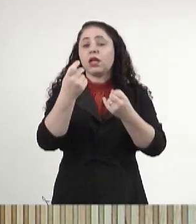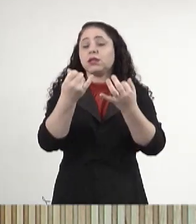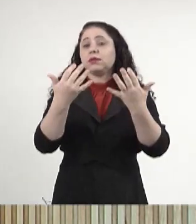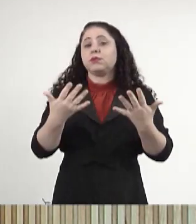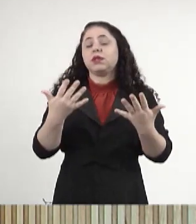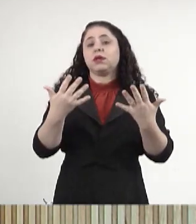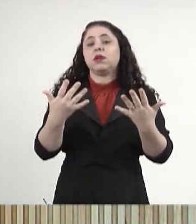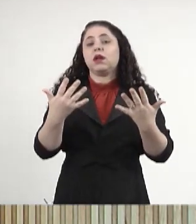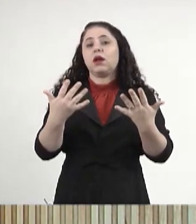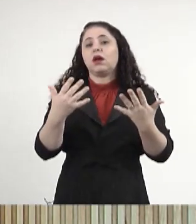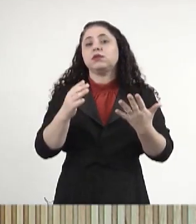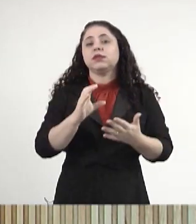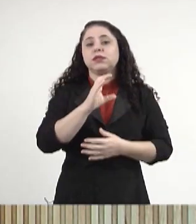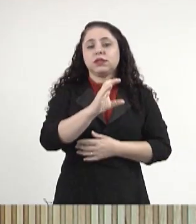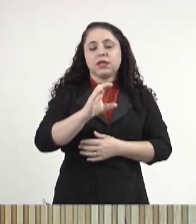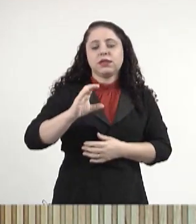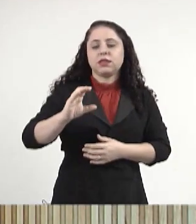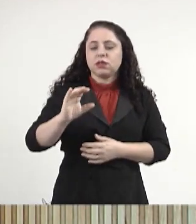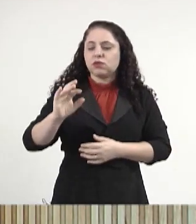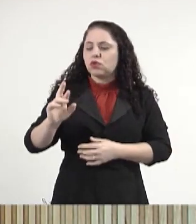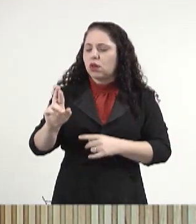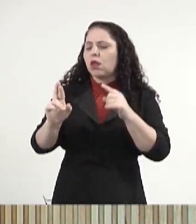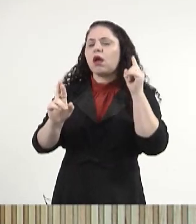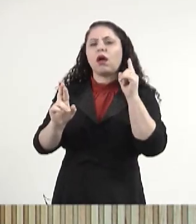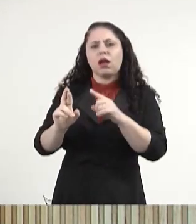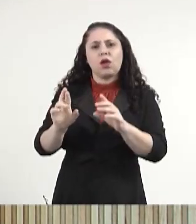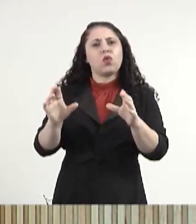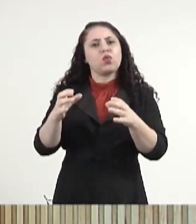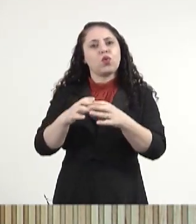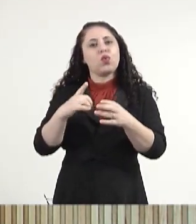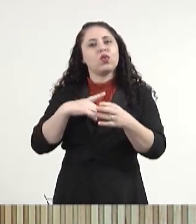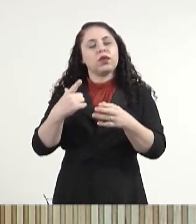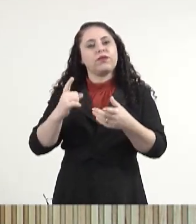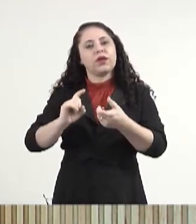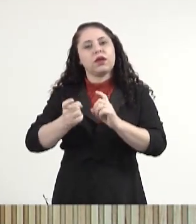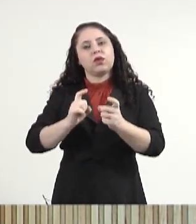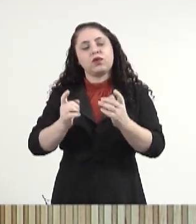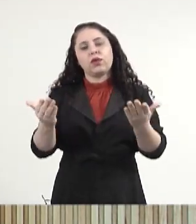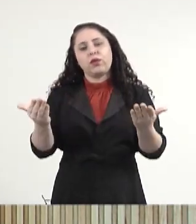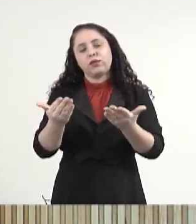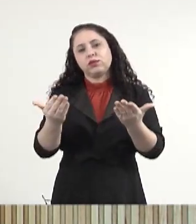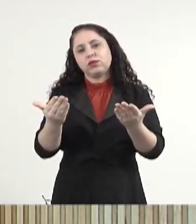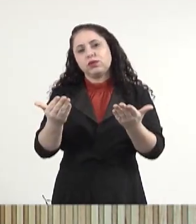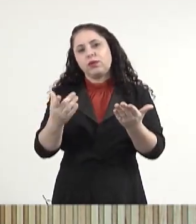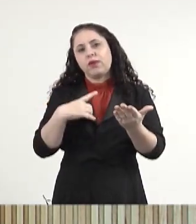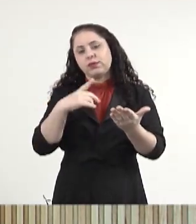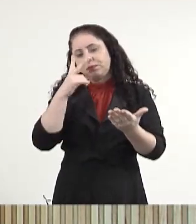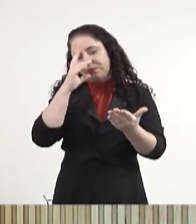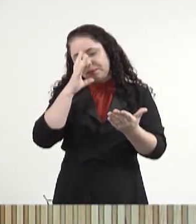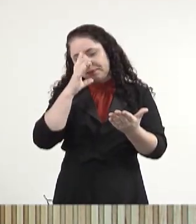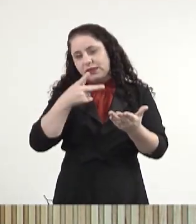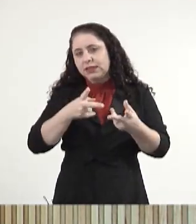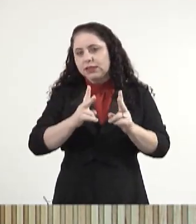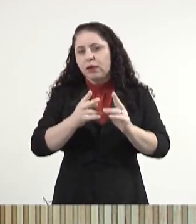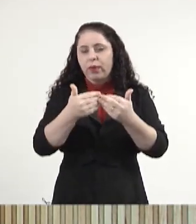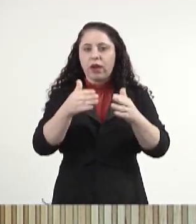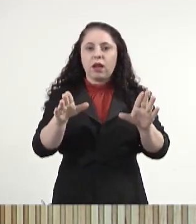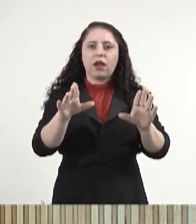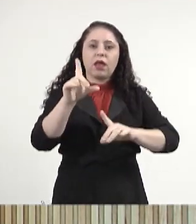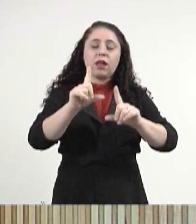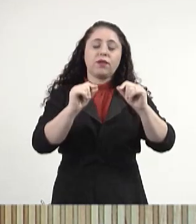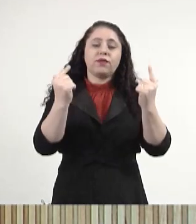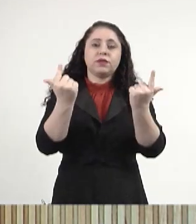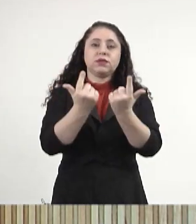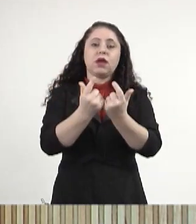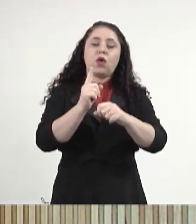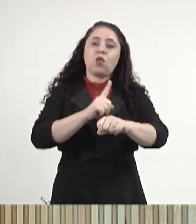falar de Comissão de Constituição, Justiça e Redação. Hoje teve reunião da CCJR, você sempre acompanha ao vivo aqui com a gente,